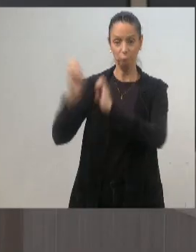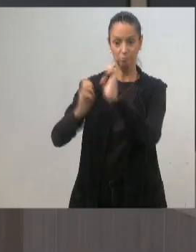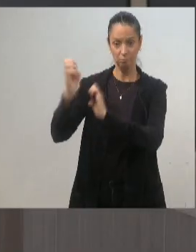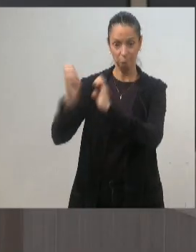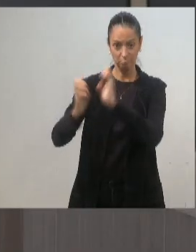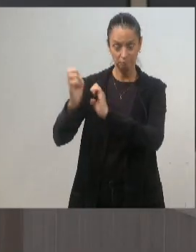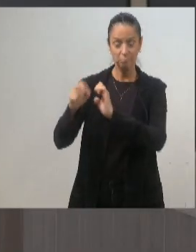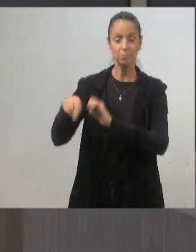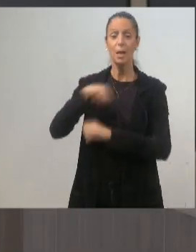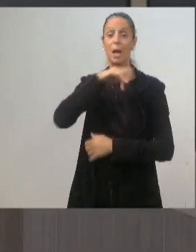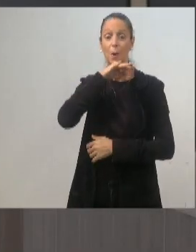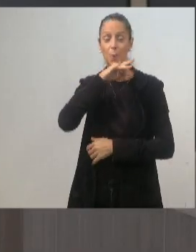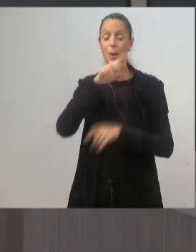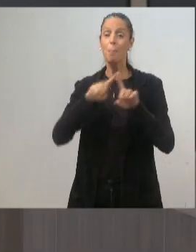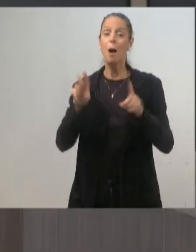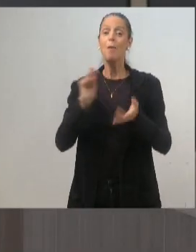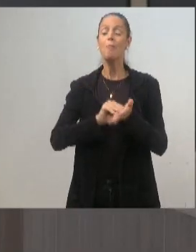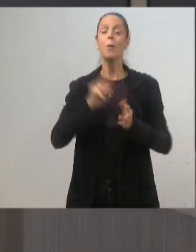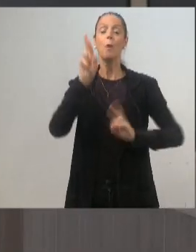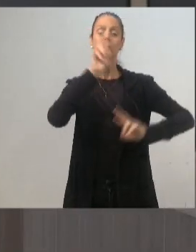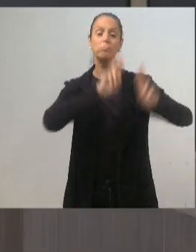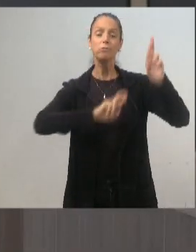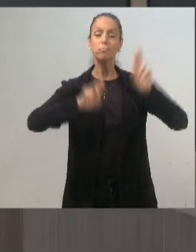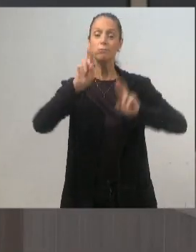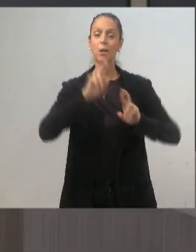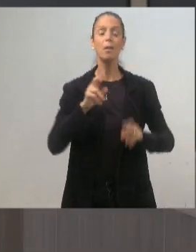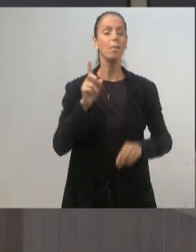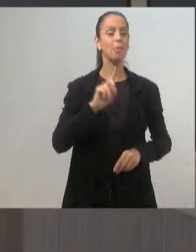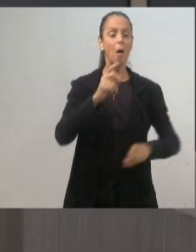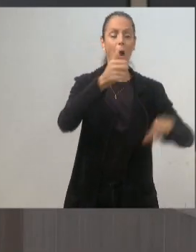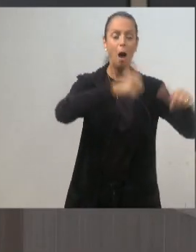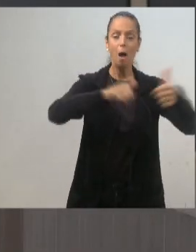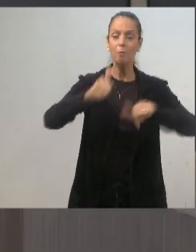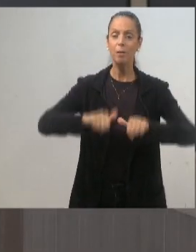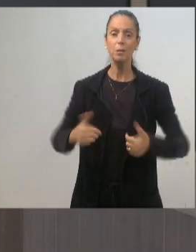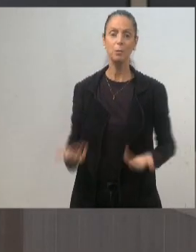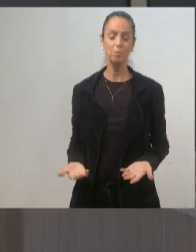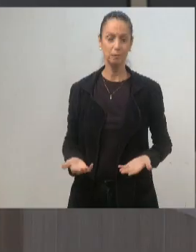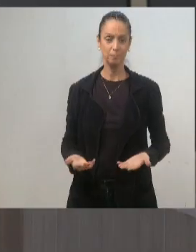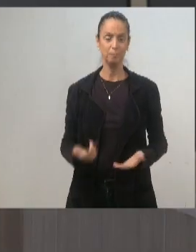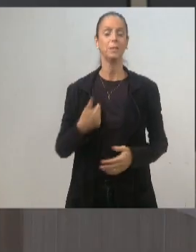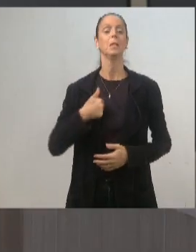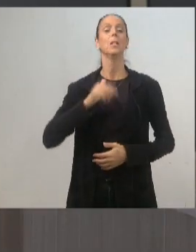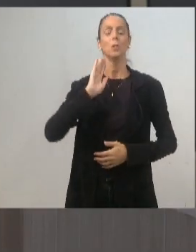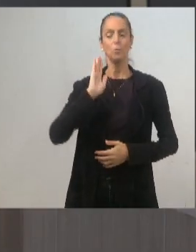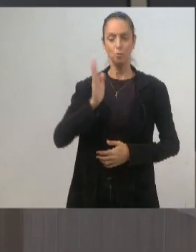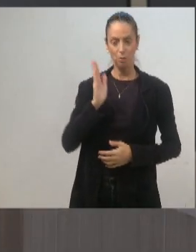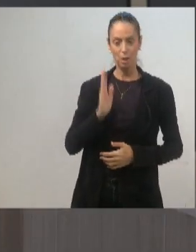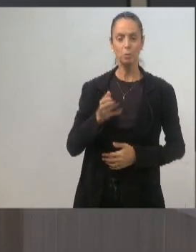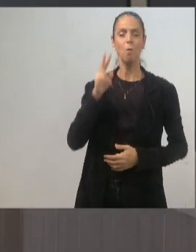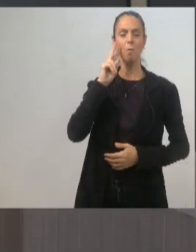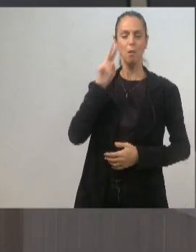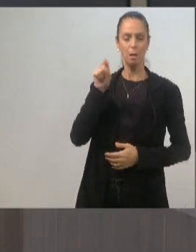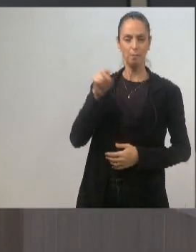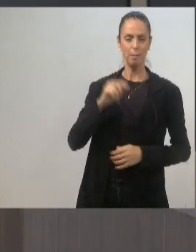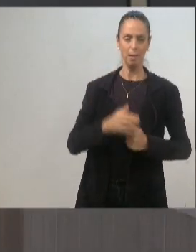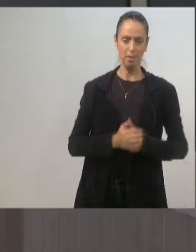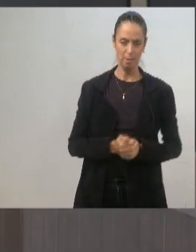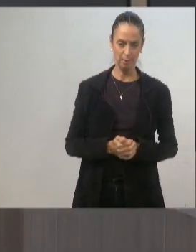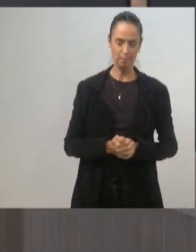fiscal que não fez o seu trabalho corretamente, né? E esse eu já estou de olho faz tempo já, porque ele